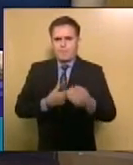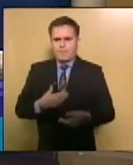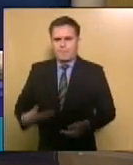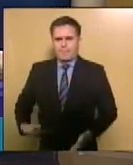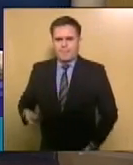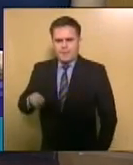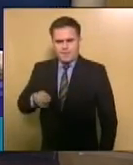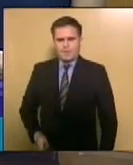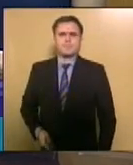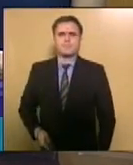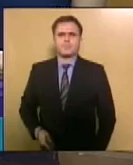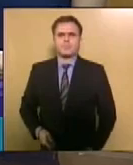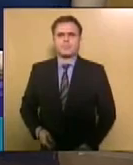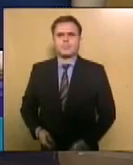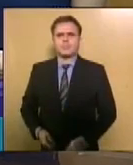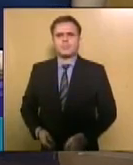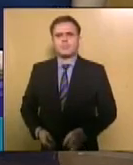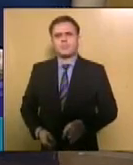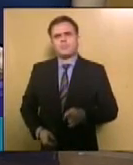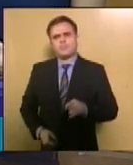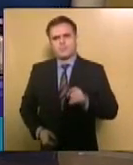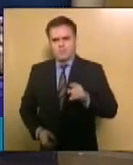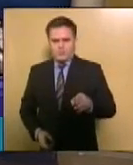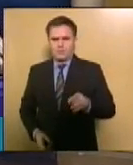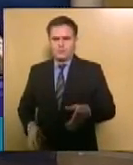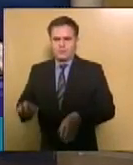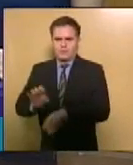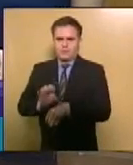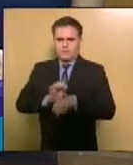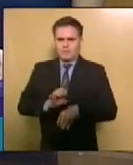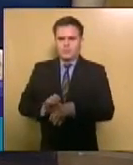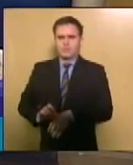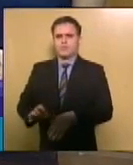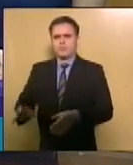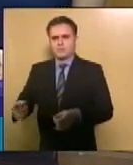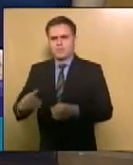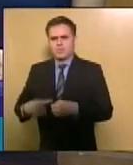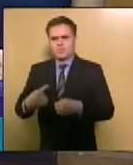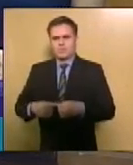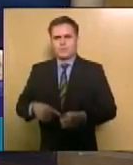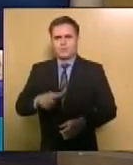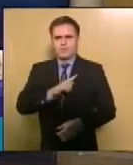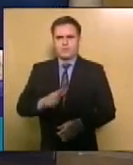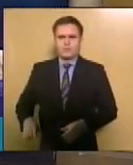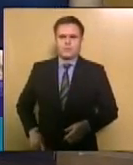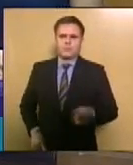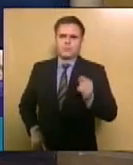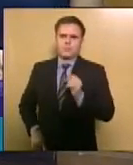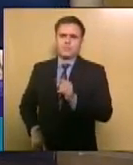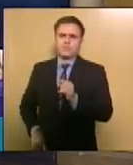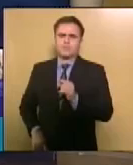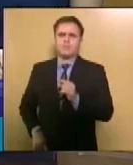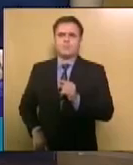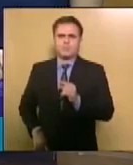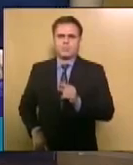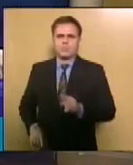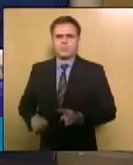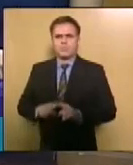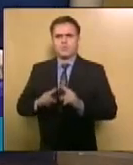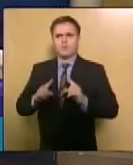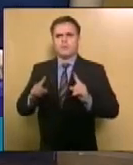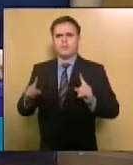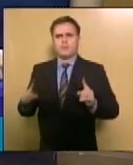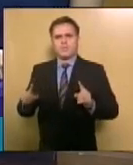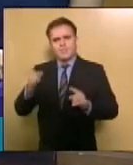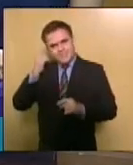efetiva no no âmbito do dos estados e das unidades federativas chama-se o governador do Estado mas não basta boas